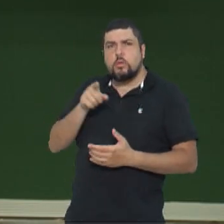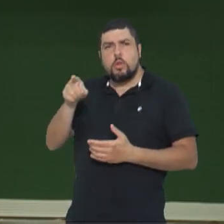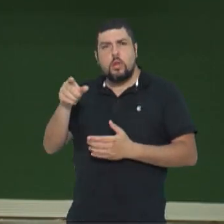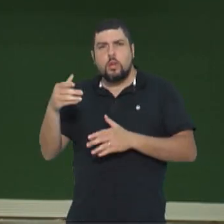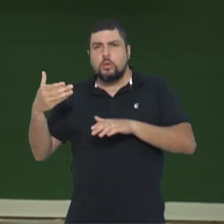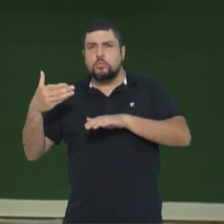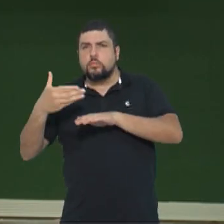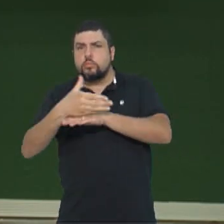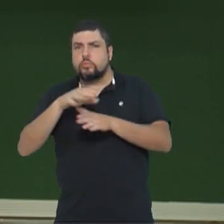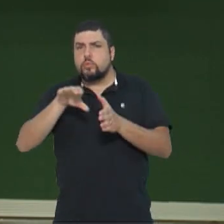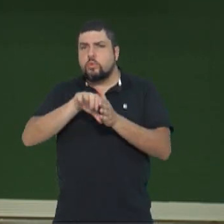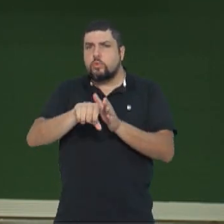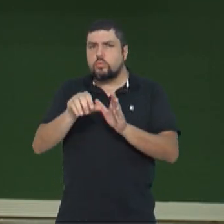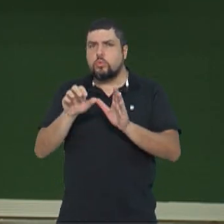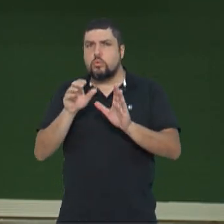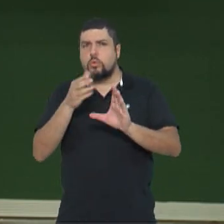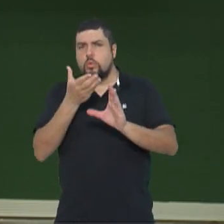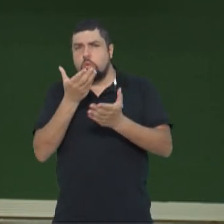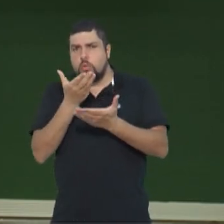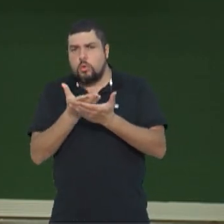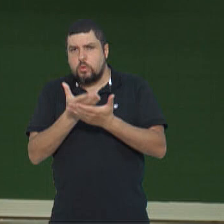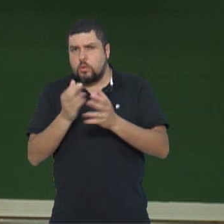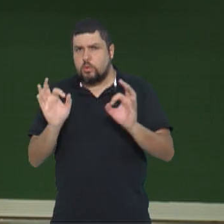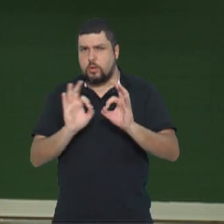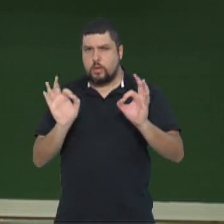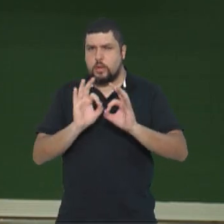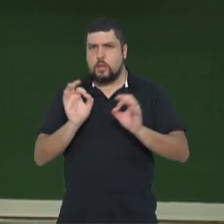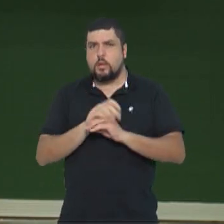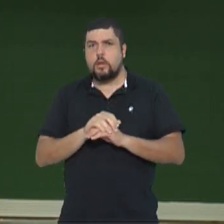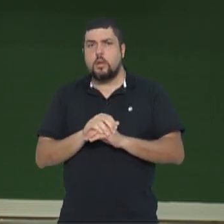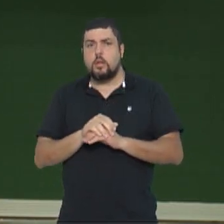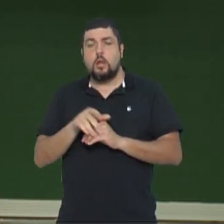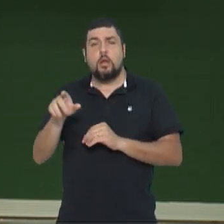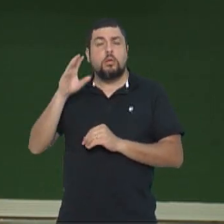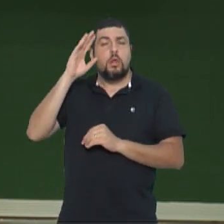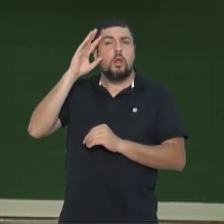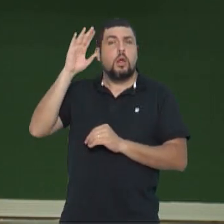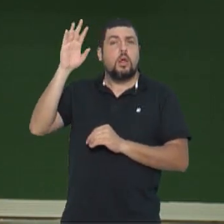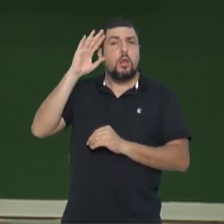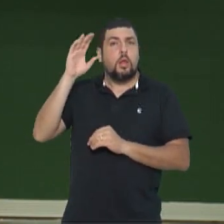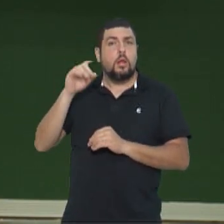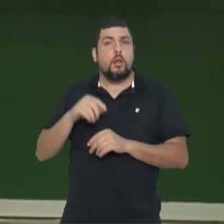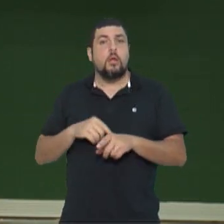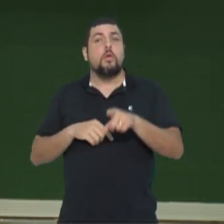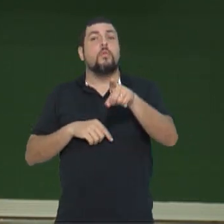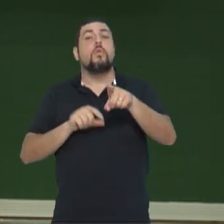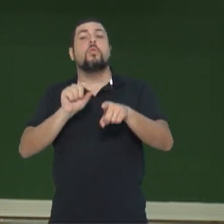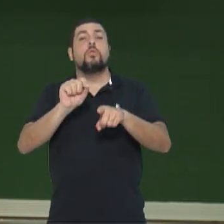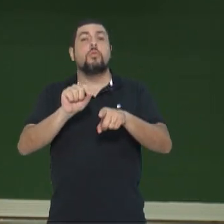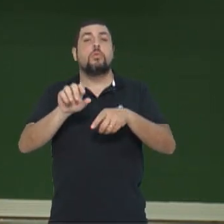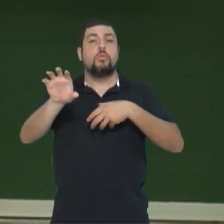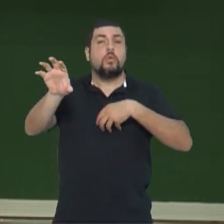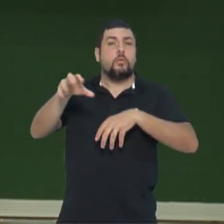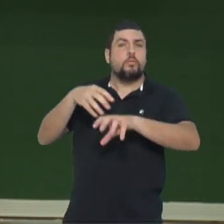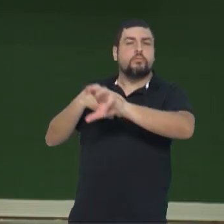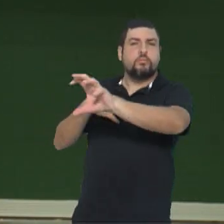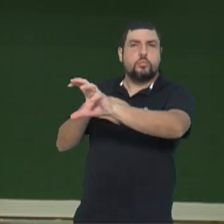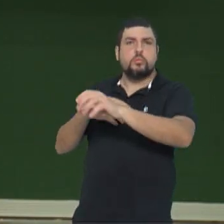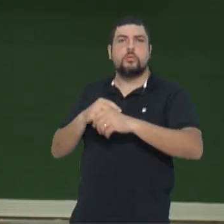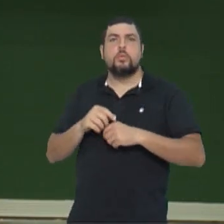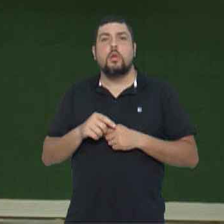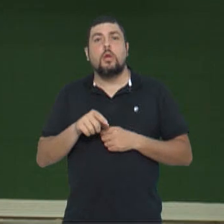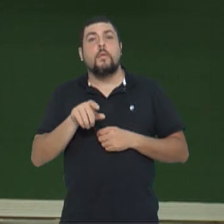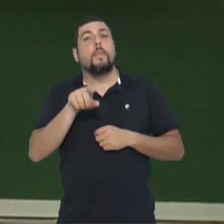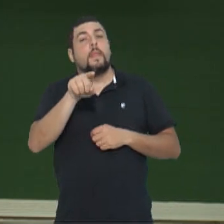acessando ou ele está meio desligado, a gente vai exercer a nossa simpatia, a nossa empatia. O que a gente vai fazer? Vai falar